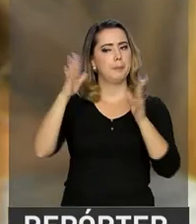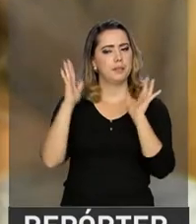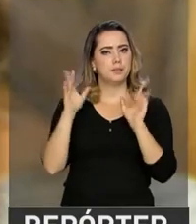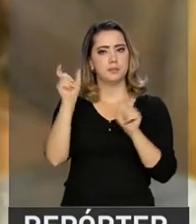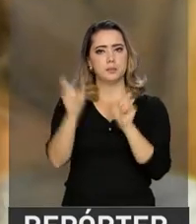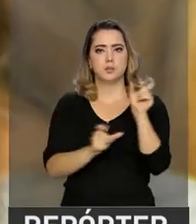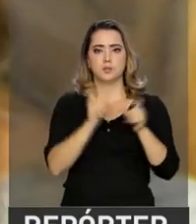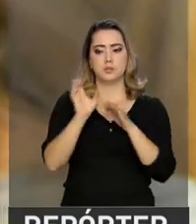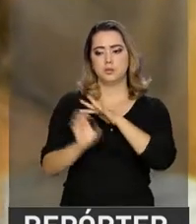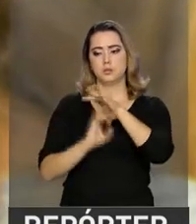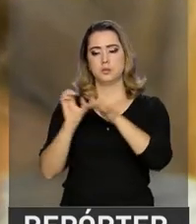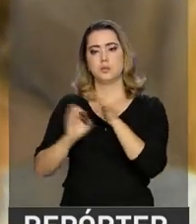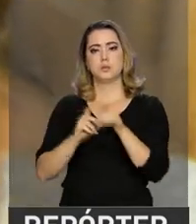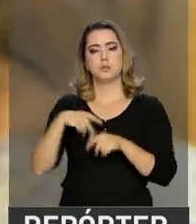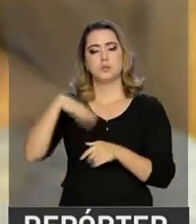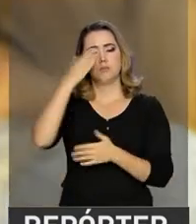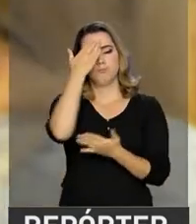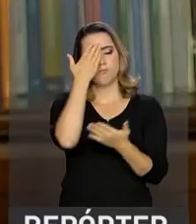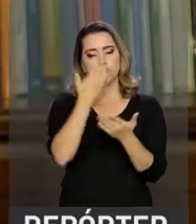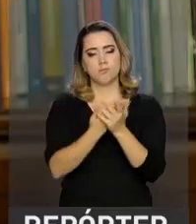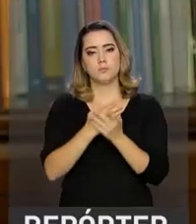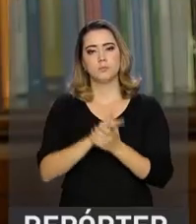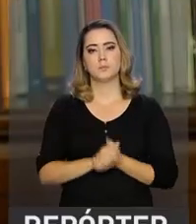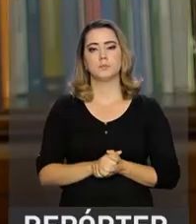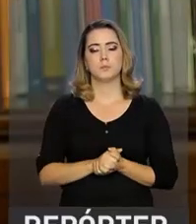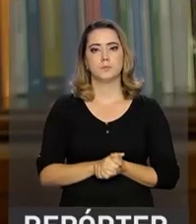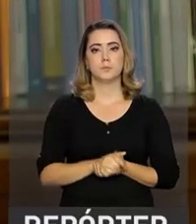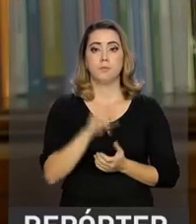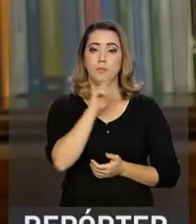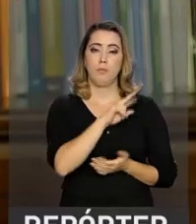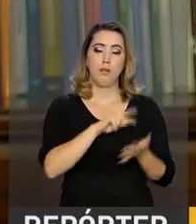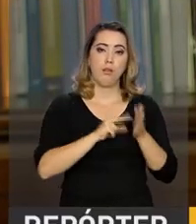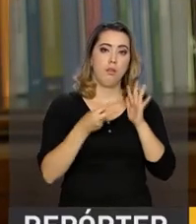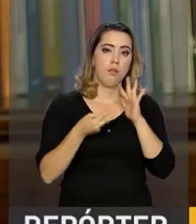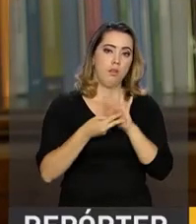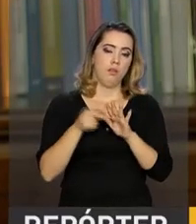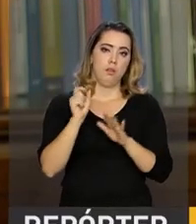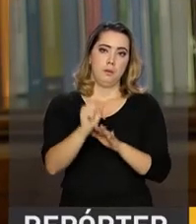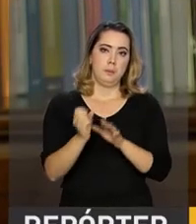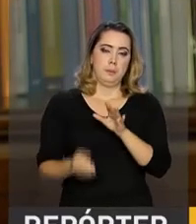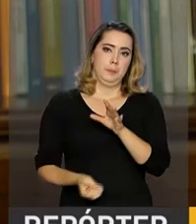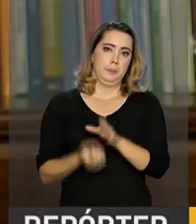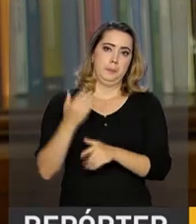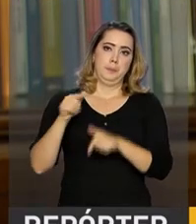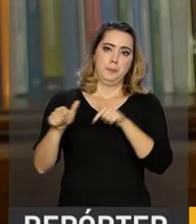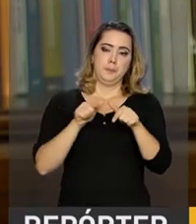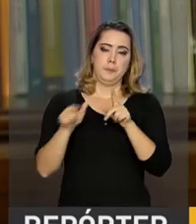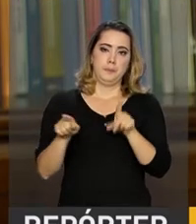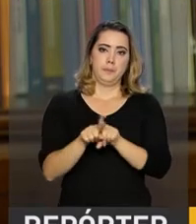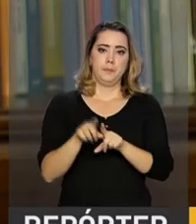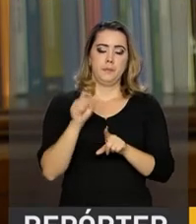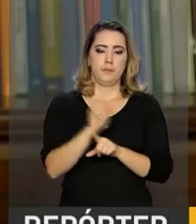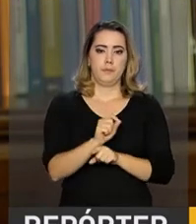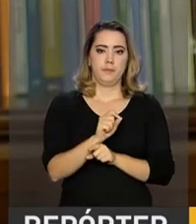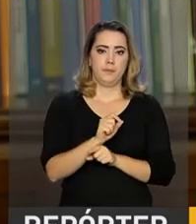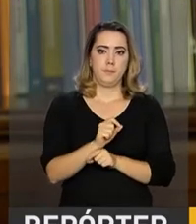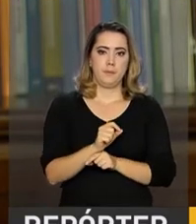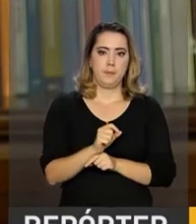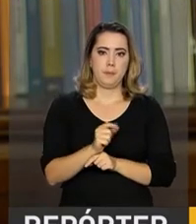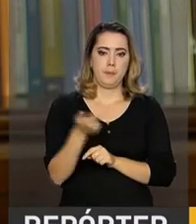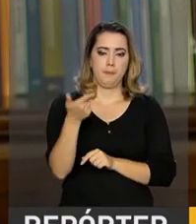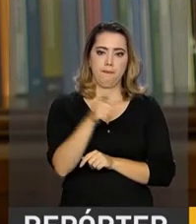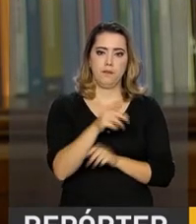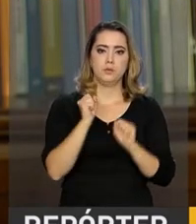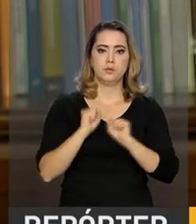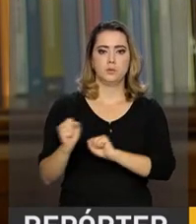e os empresários estão mais confiantes. Isso significa que não só na geração de empregos formais,